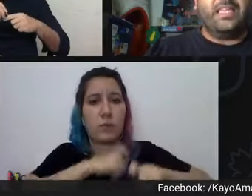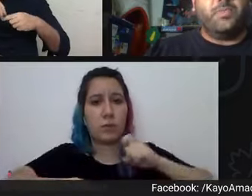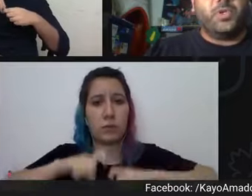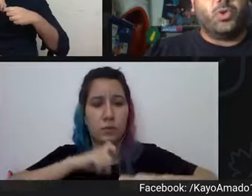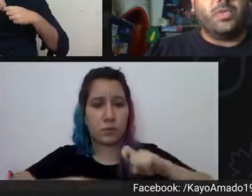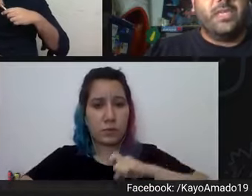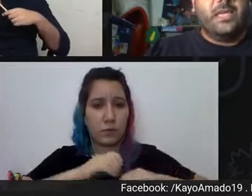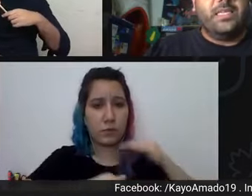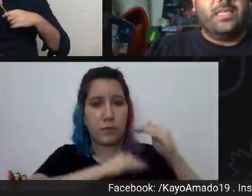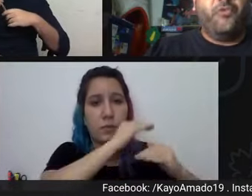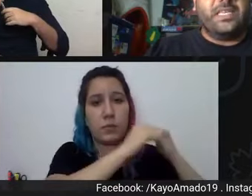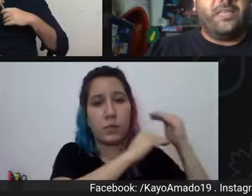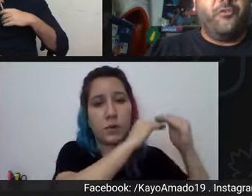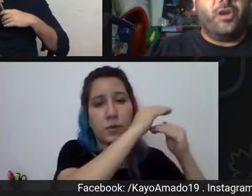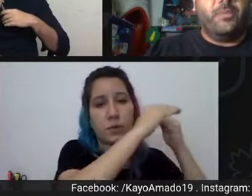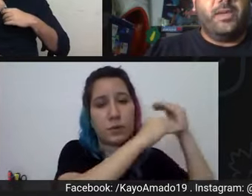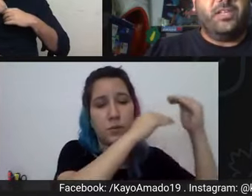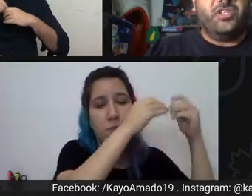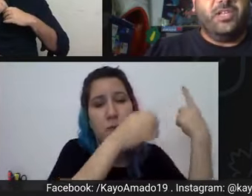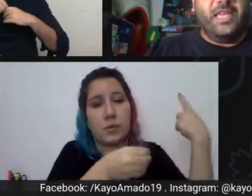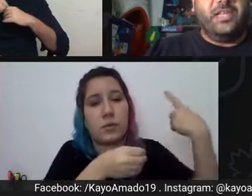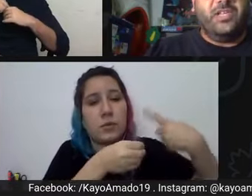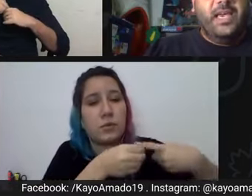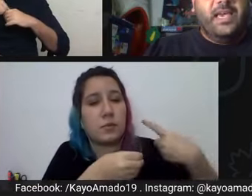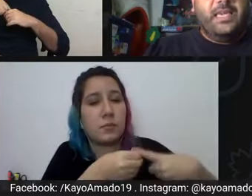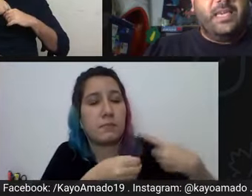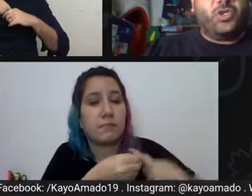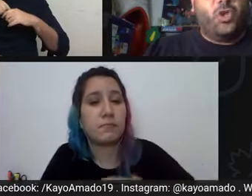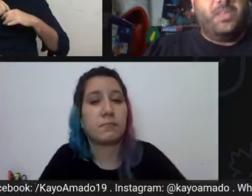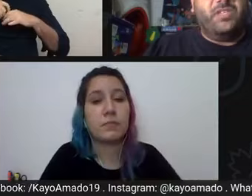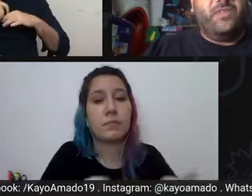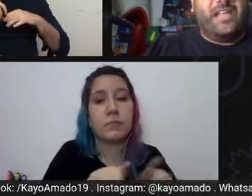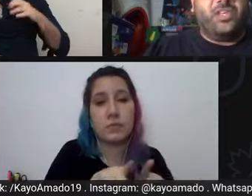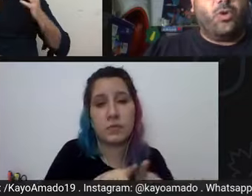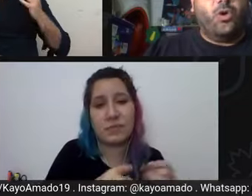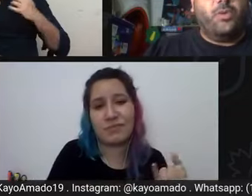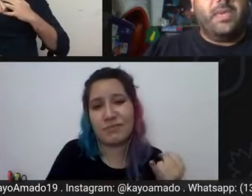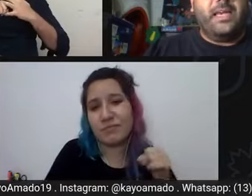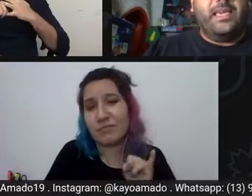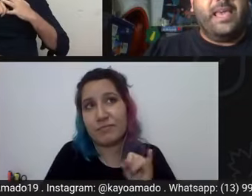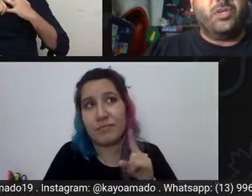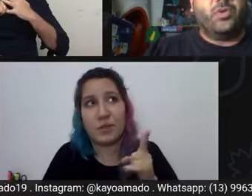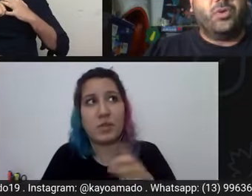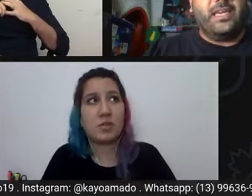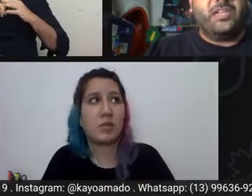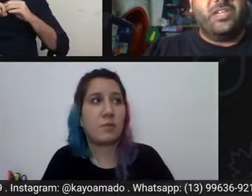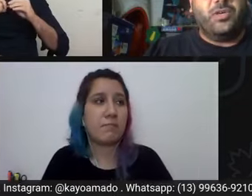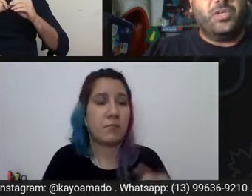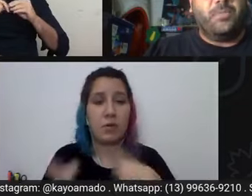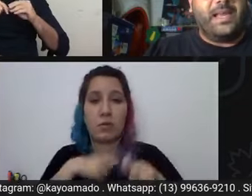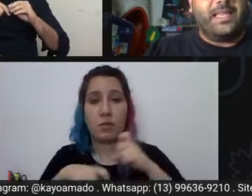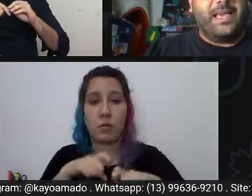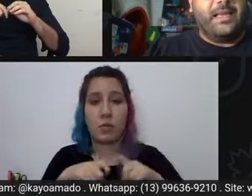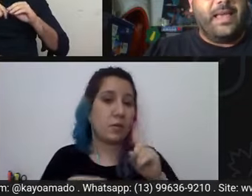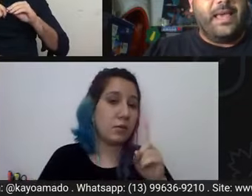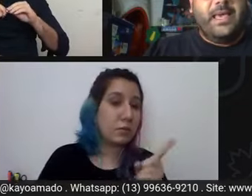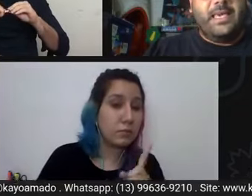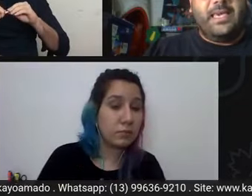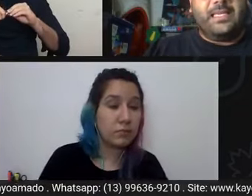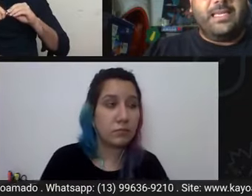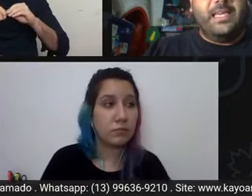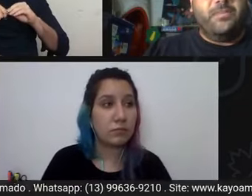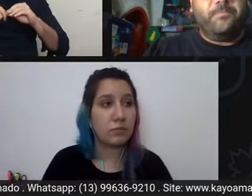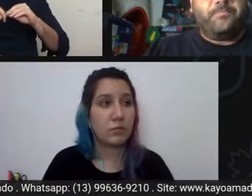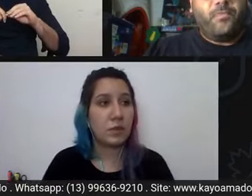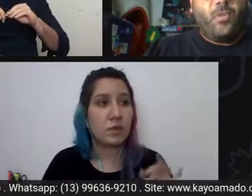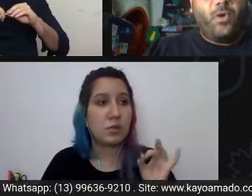e das pessoas. Se não for dessa forma, a gente entende que é só uma atividade econômica e é isso que a gente não espera dela, né? Que